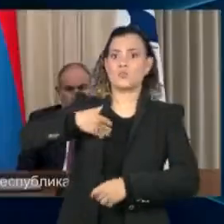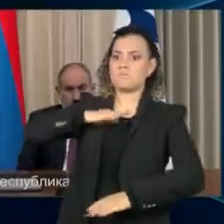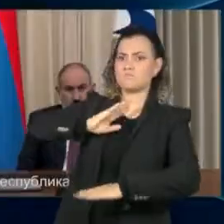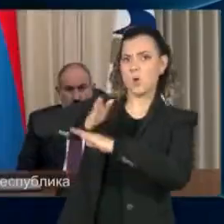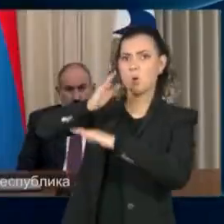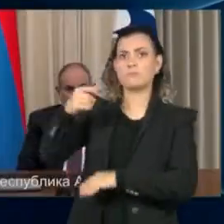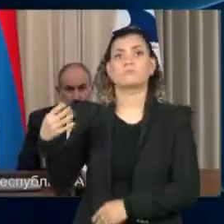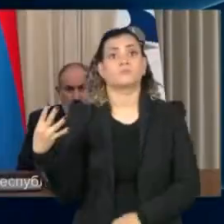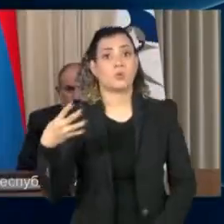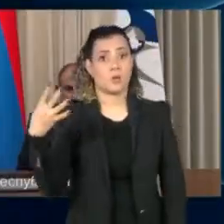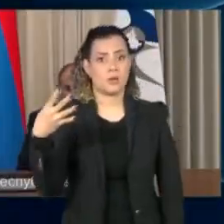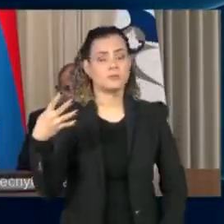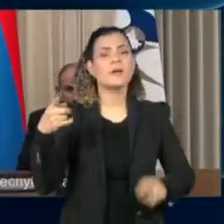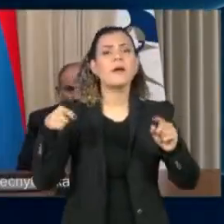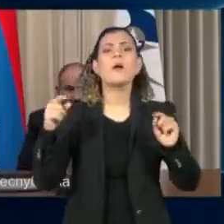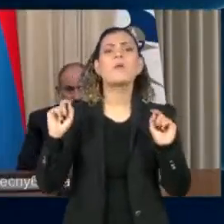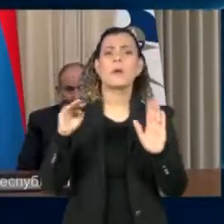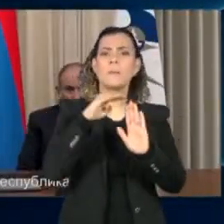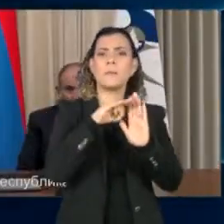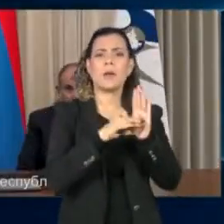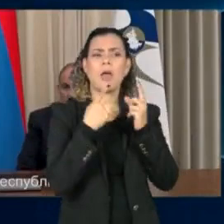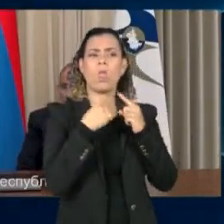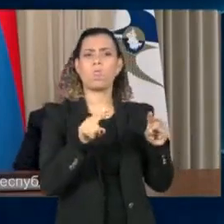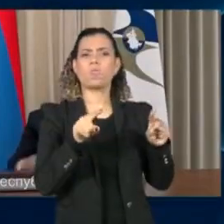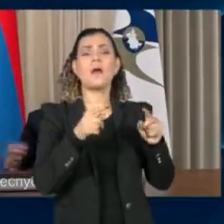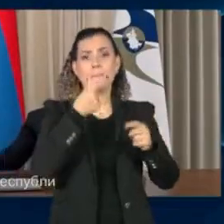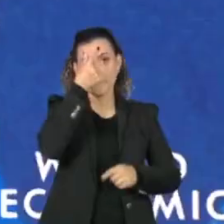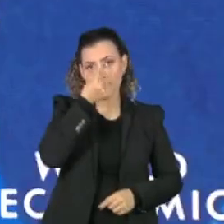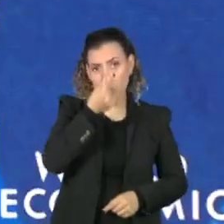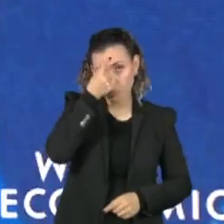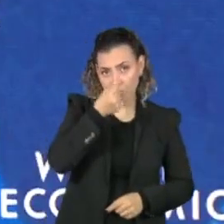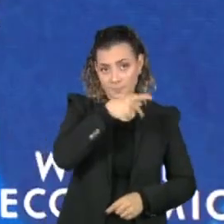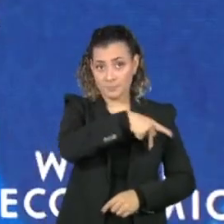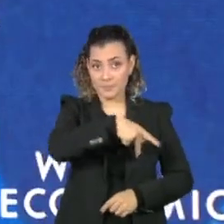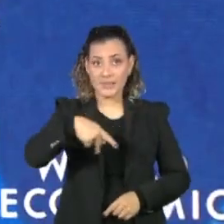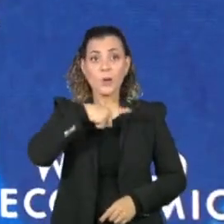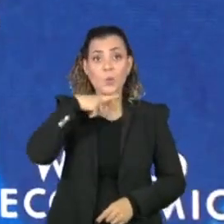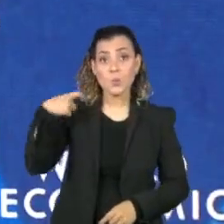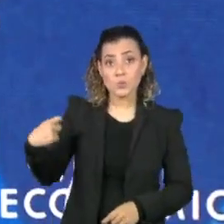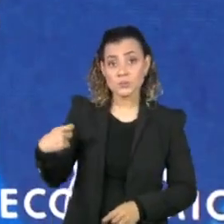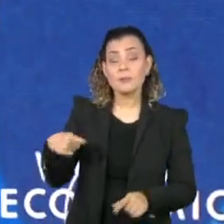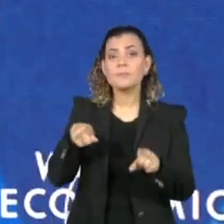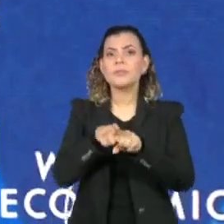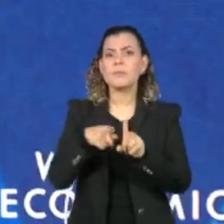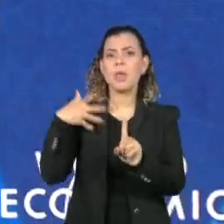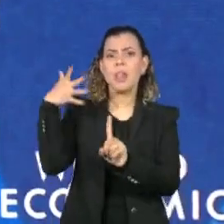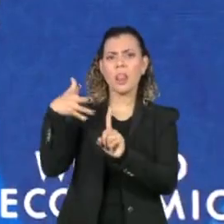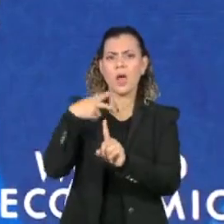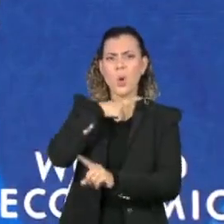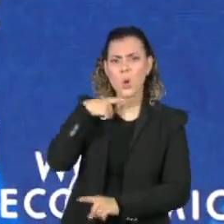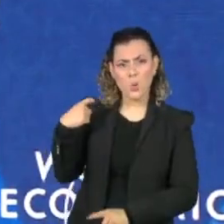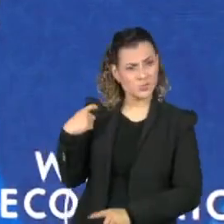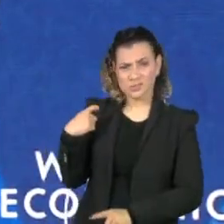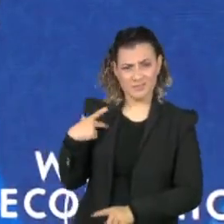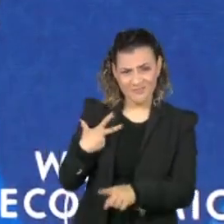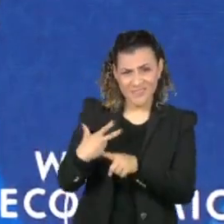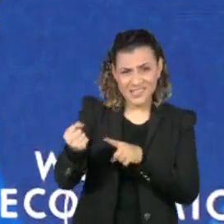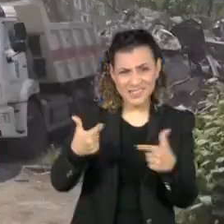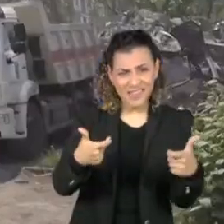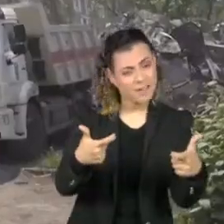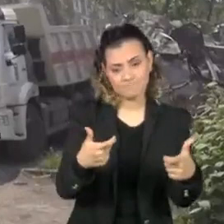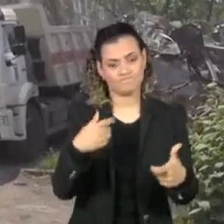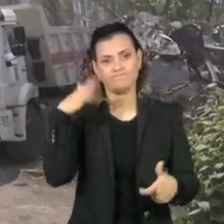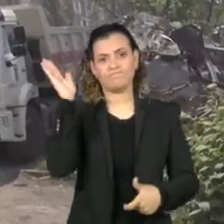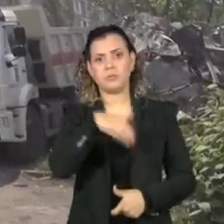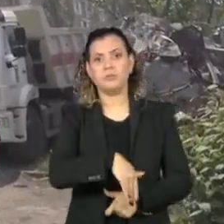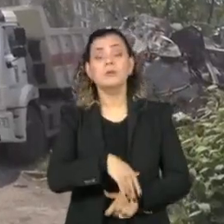shows seguiram a linha dos Aliados e criticou o admir Putin repetiu o coro de que a Rússia não Vencerá a guerra